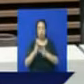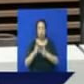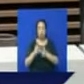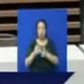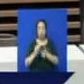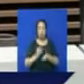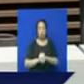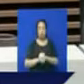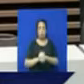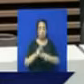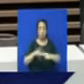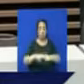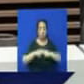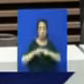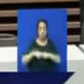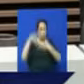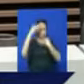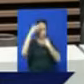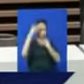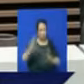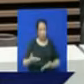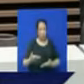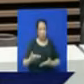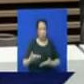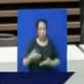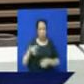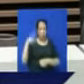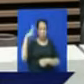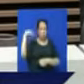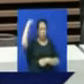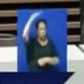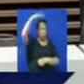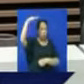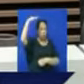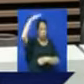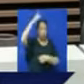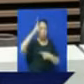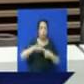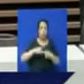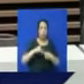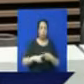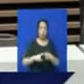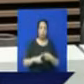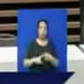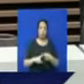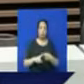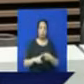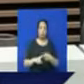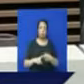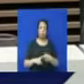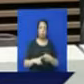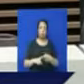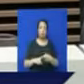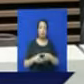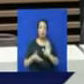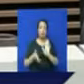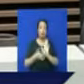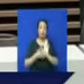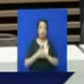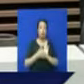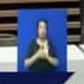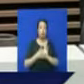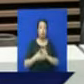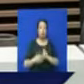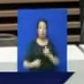Por isso quero aqui agradecer, vereador Rogério, por essa oportunidade que gerasse aqui, neste momento, na nossa